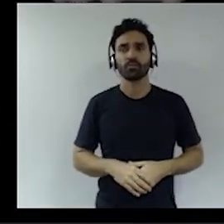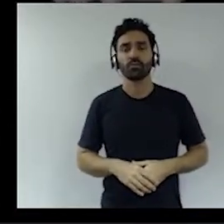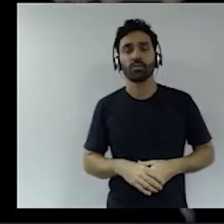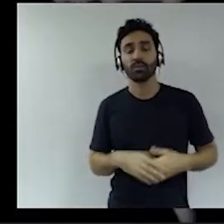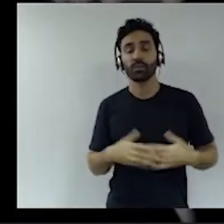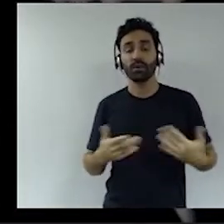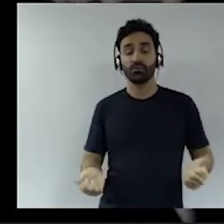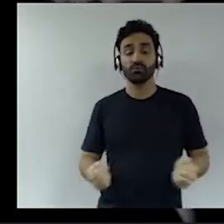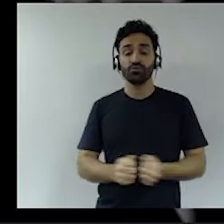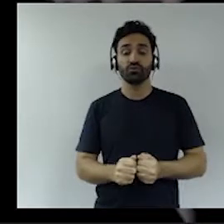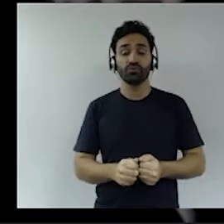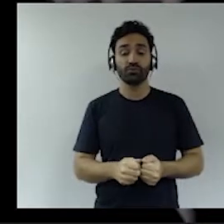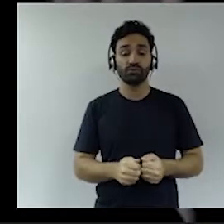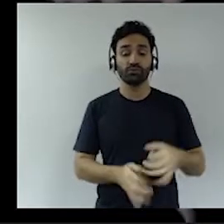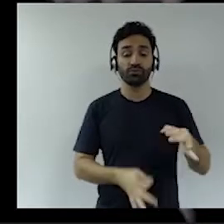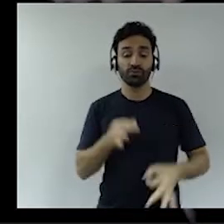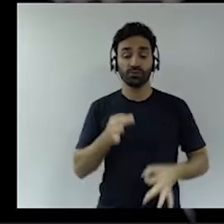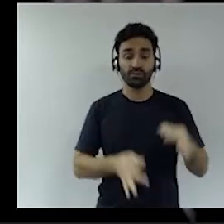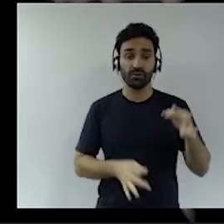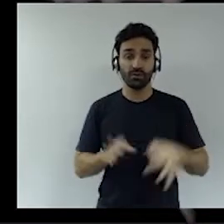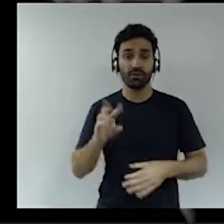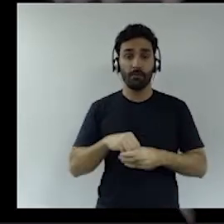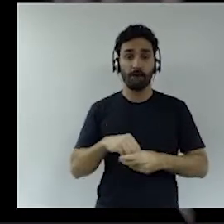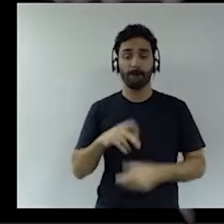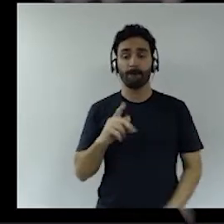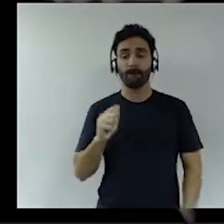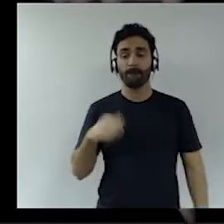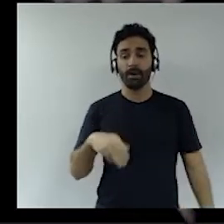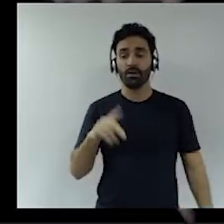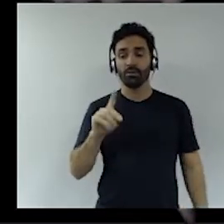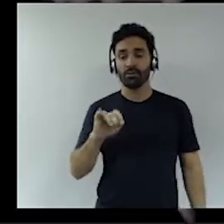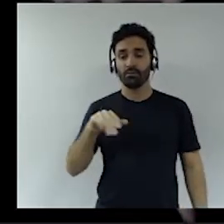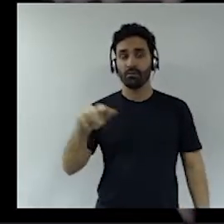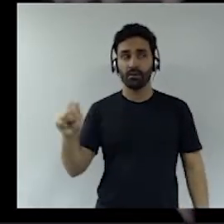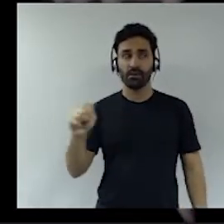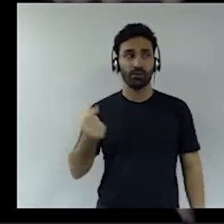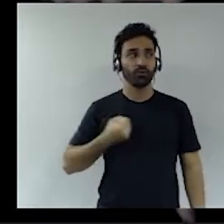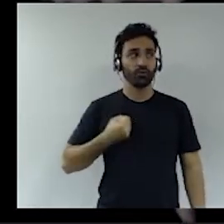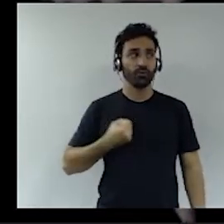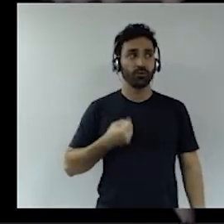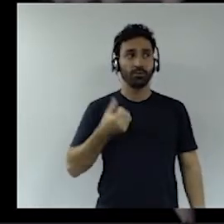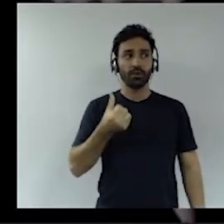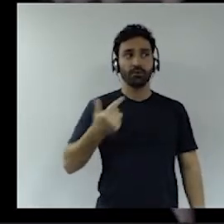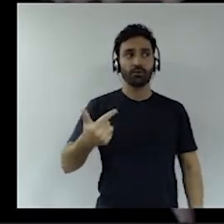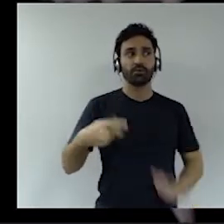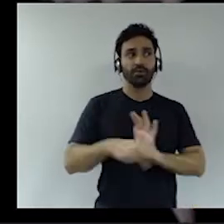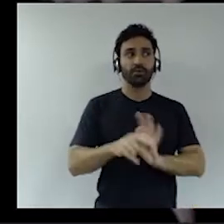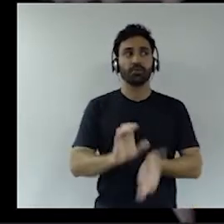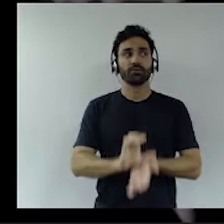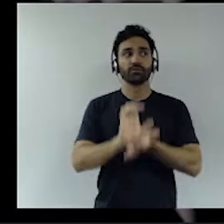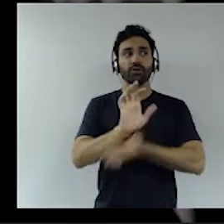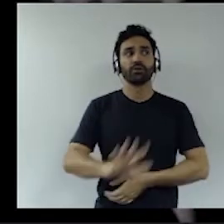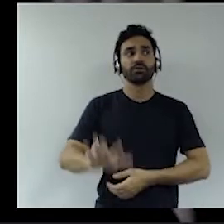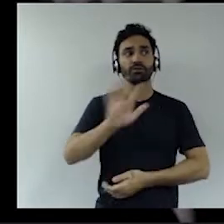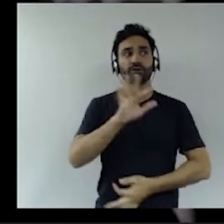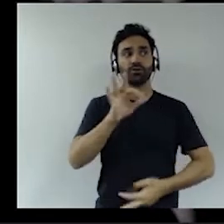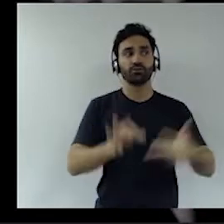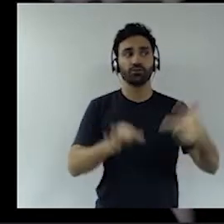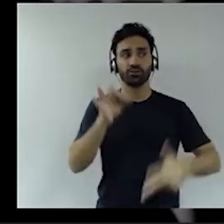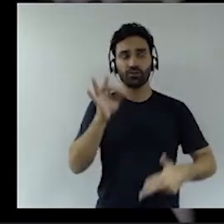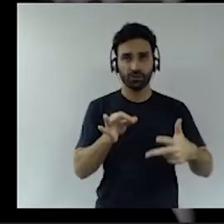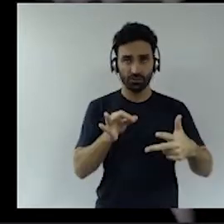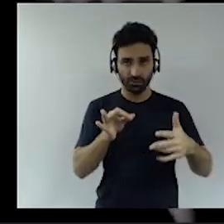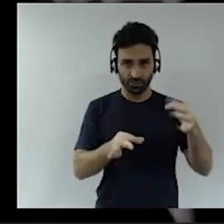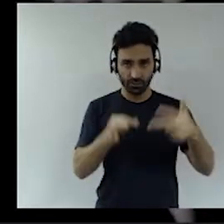Poder Judiciário na pandemia. Recomendação número 62 do Conselho Nacional de Justiça.